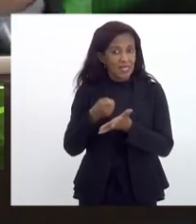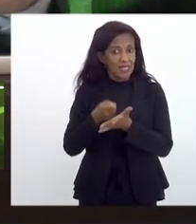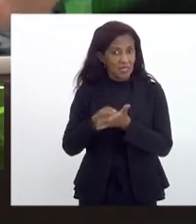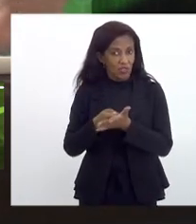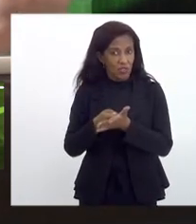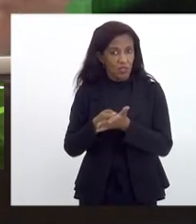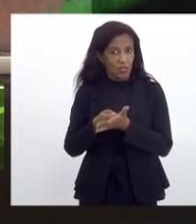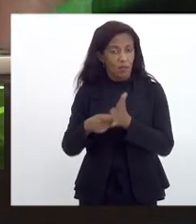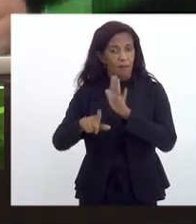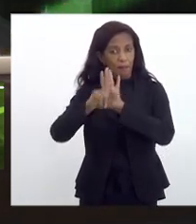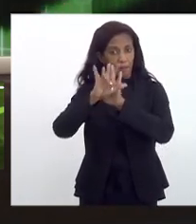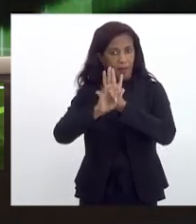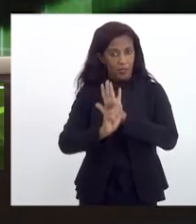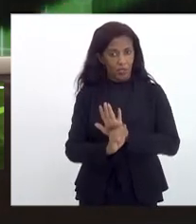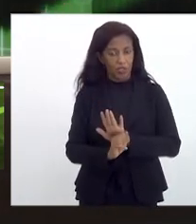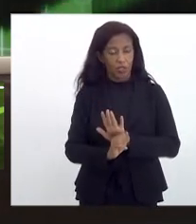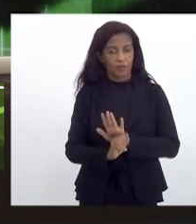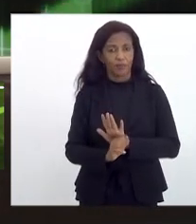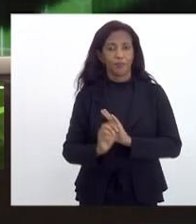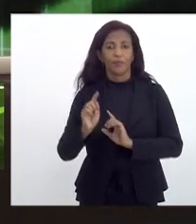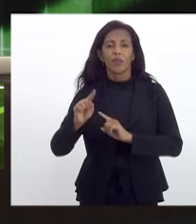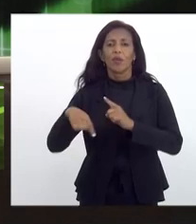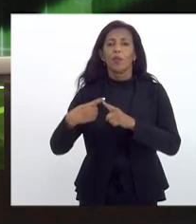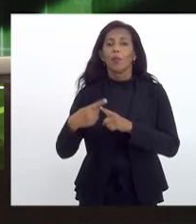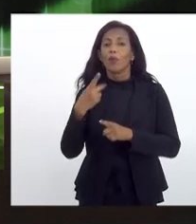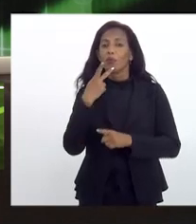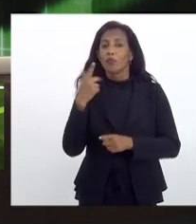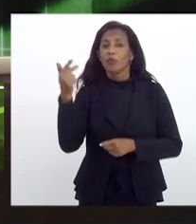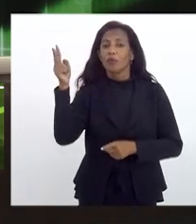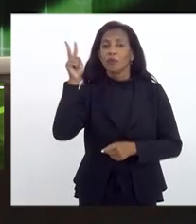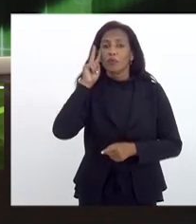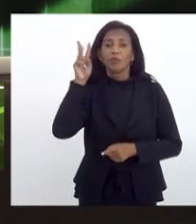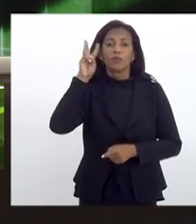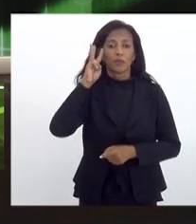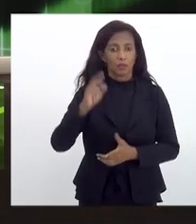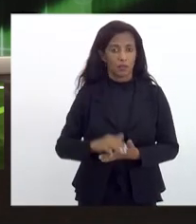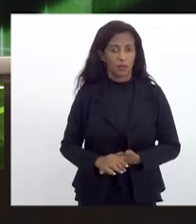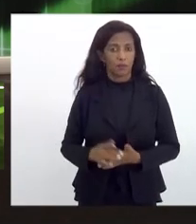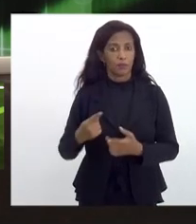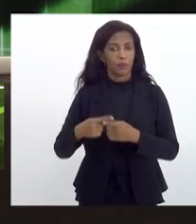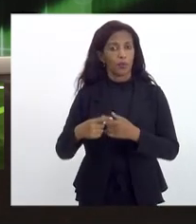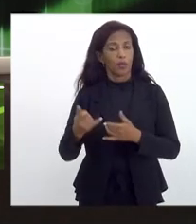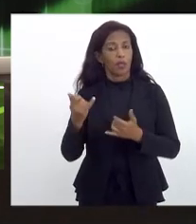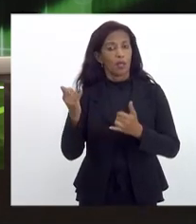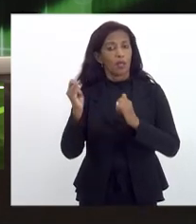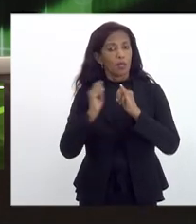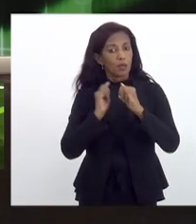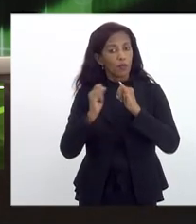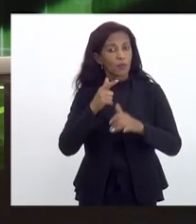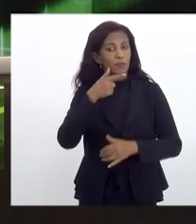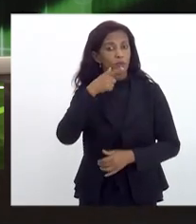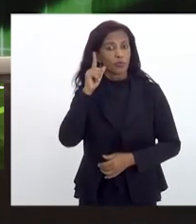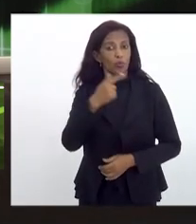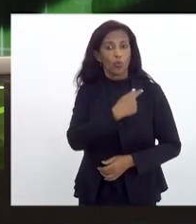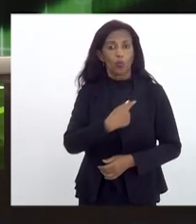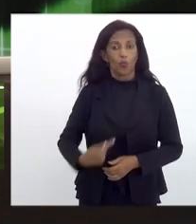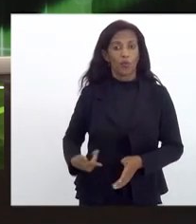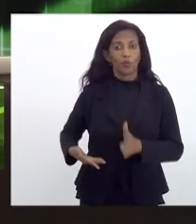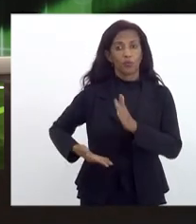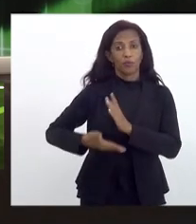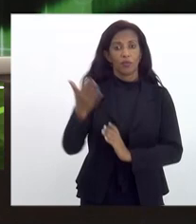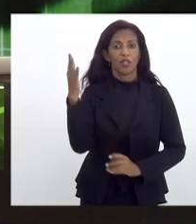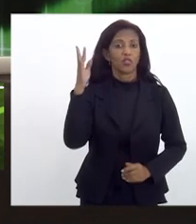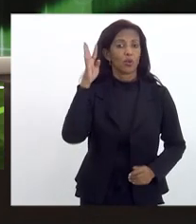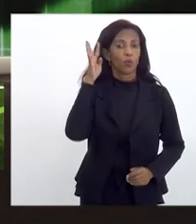Tesouro para as leis. Por que eu estou falando de segunda e terça? Porque a informação me chegou no dia de ontem que o governador viaja a quarta.